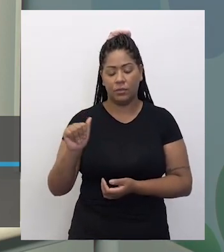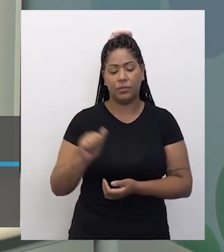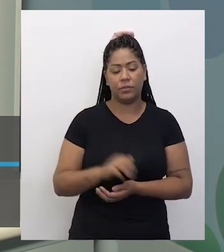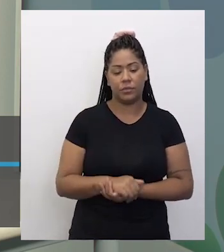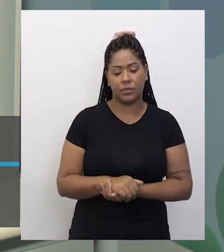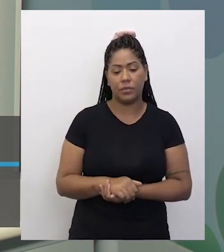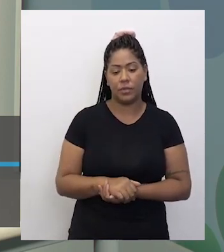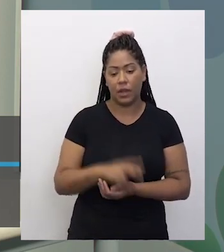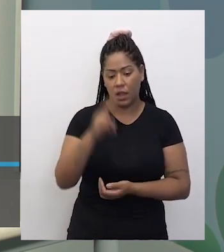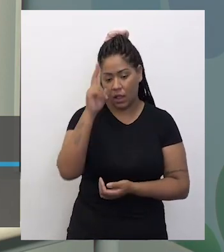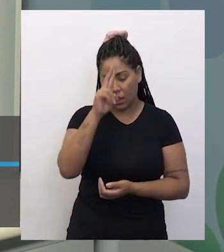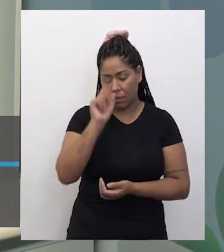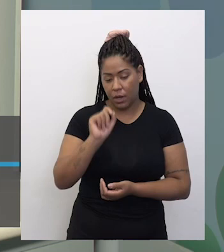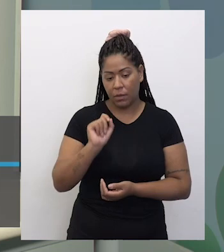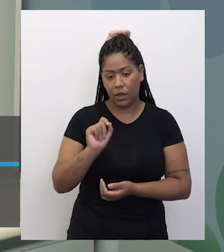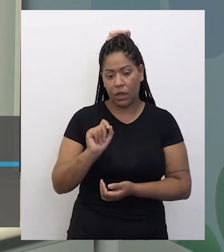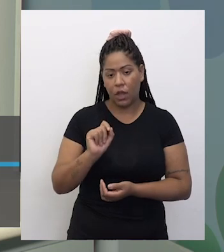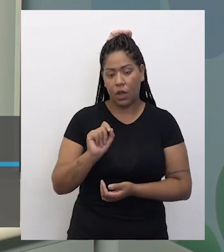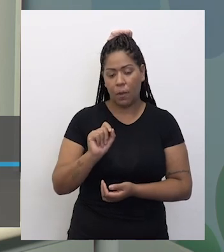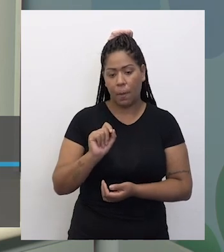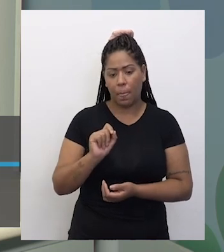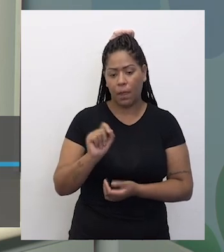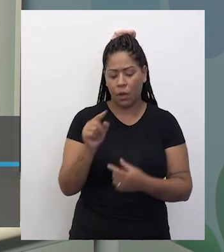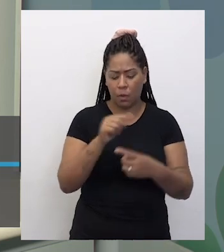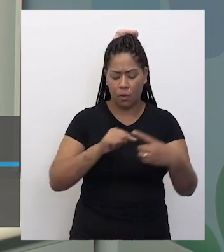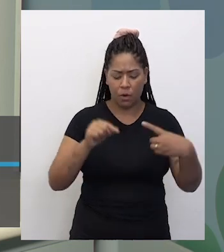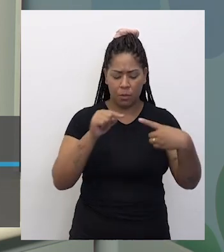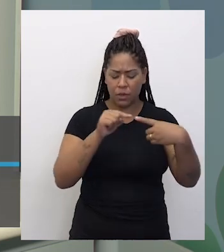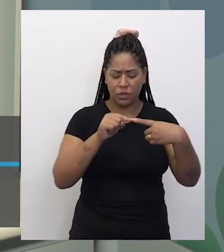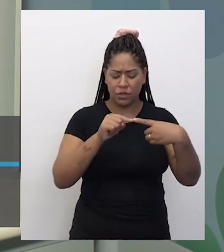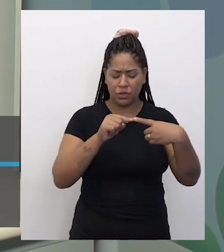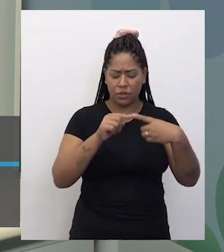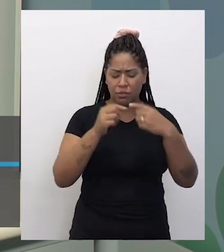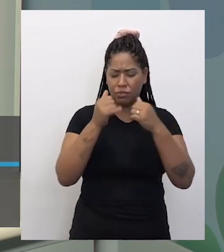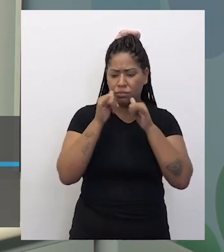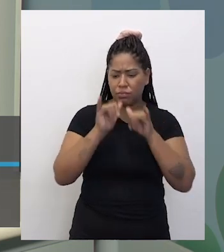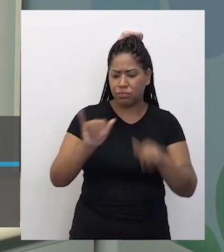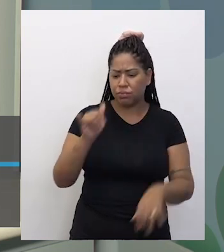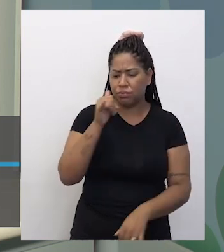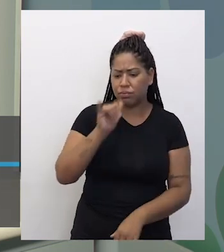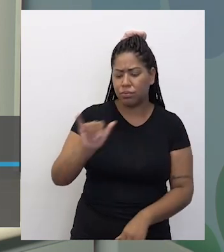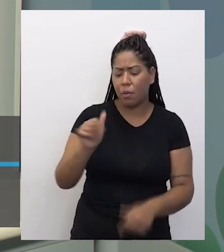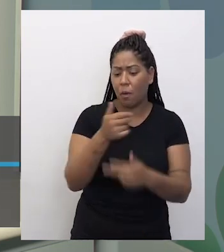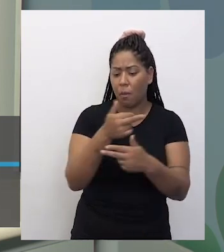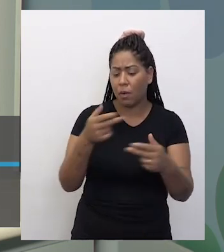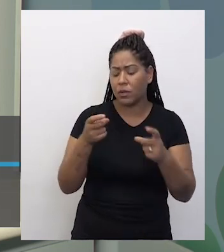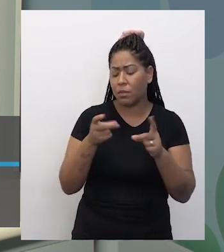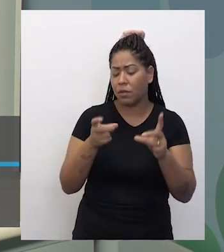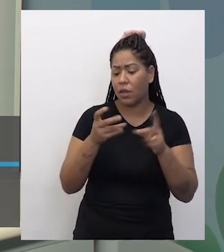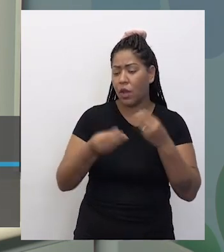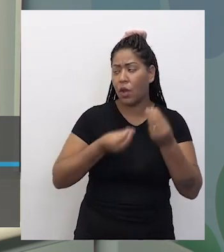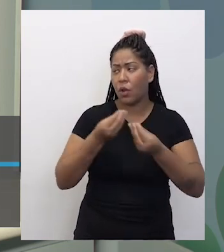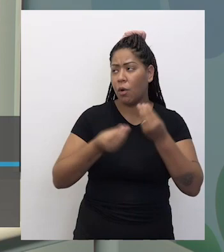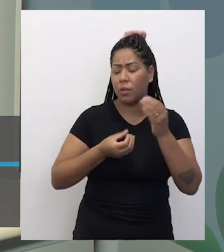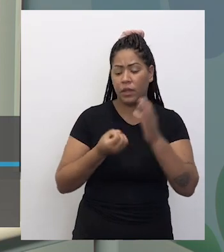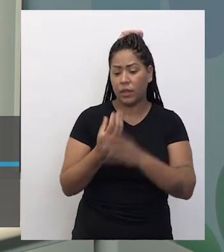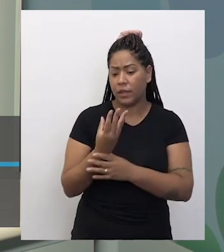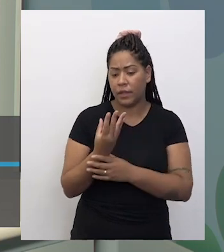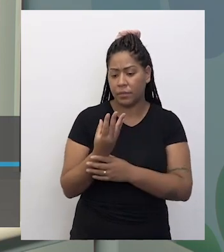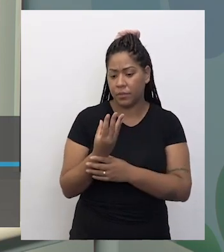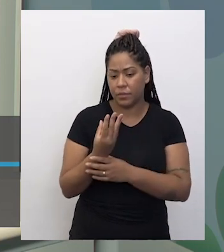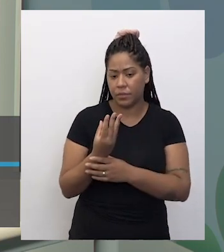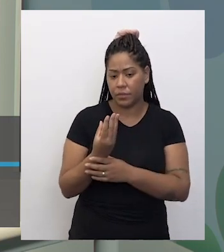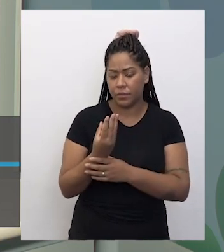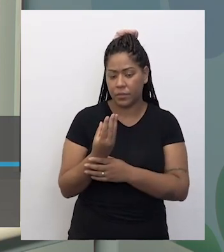agora nós vamos pensar assim, qual o objetivo de uma divulgação em massa? Se quer vender um produto, como que funciona? Agora, a título